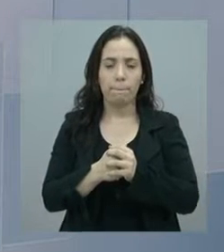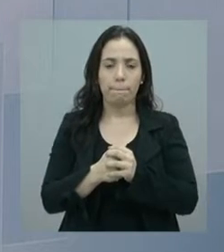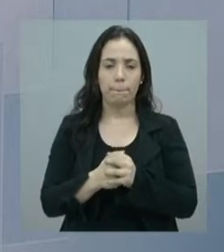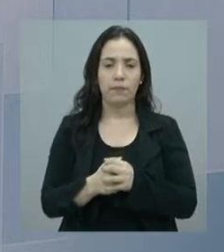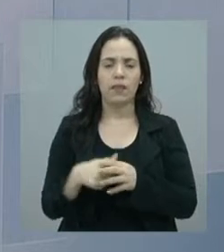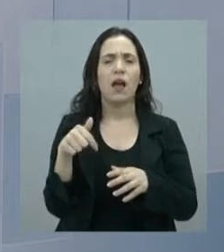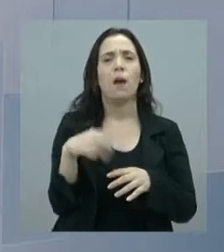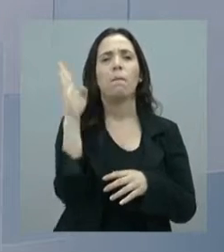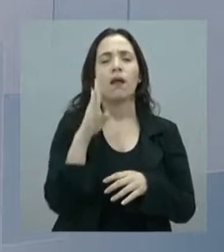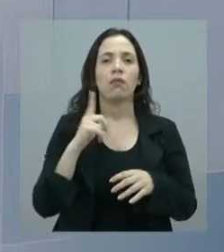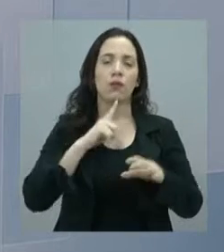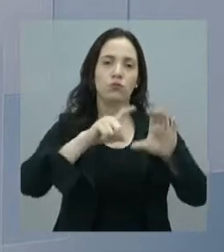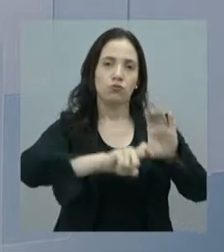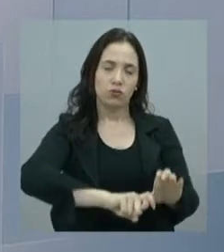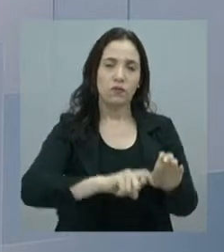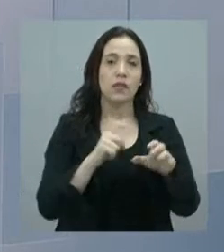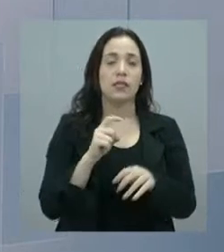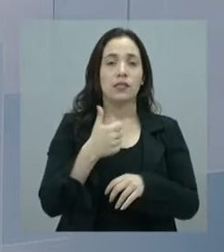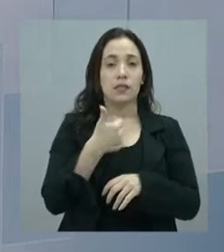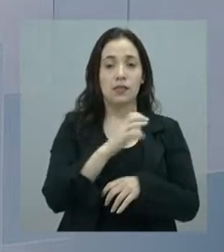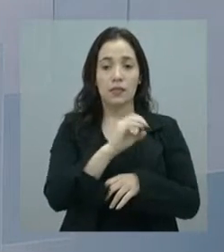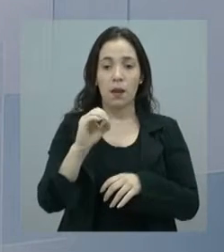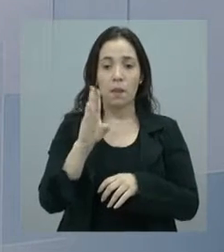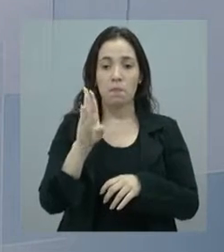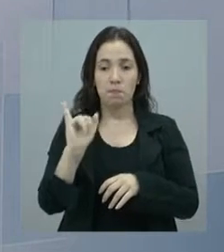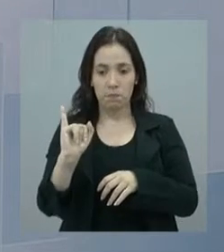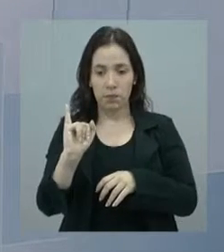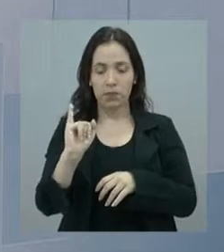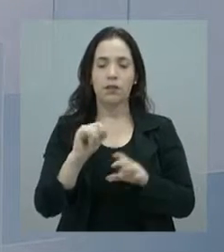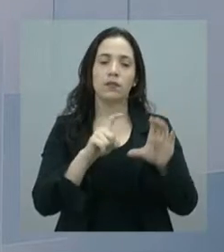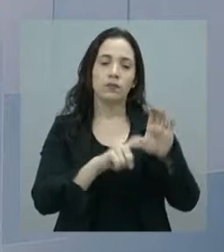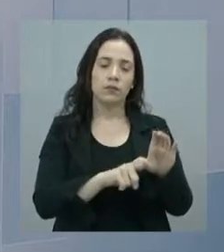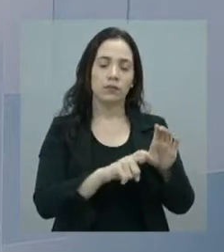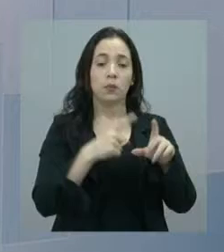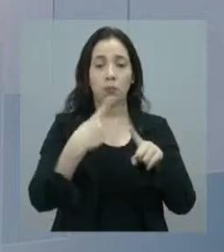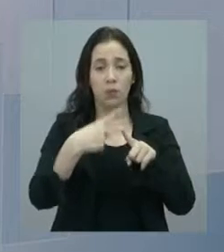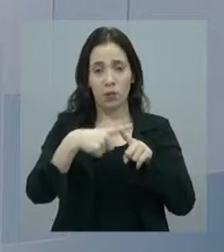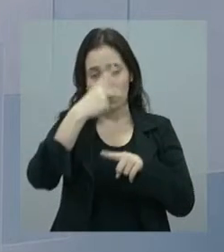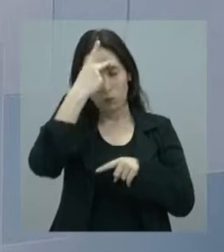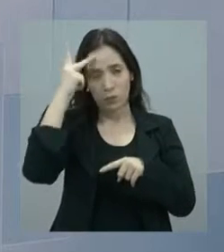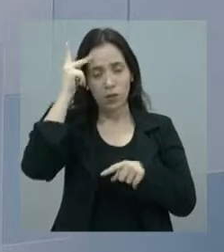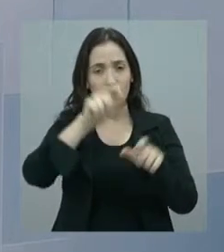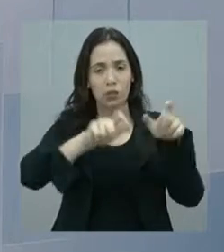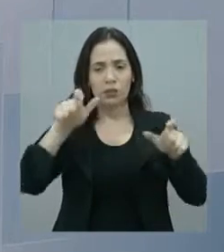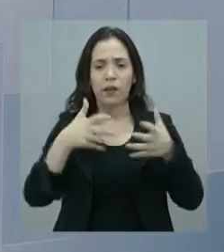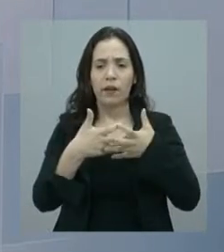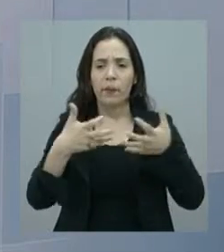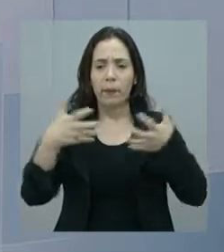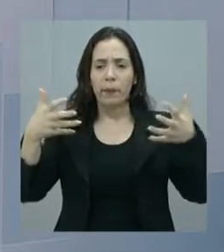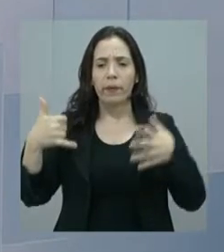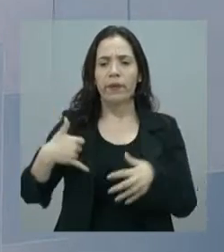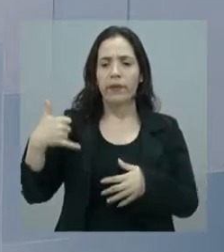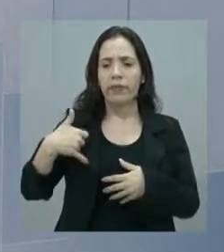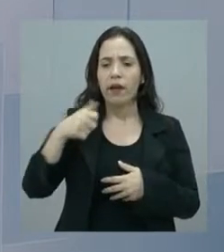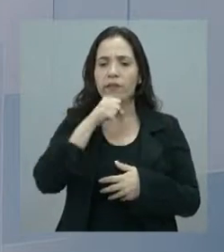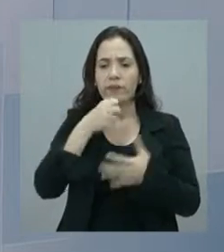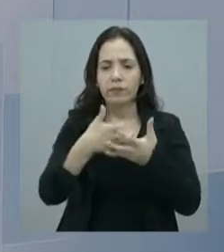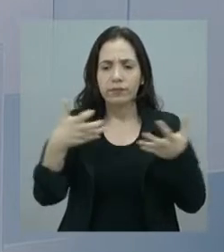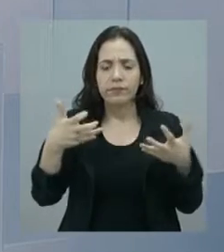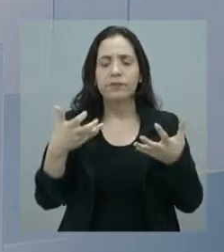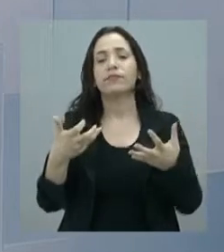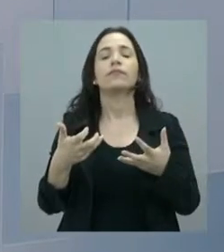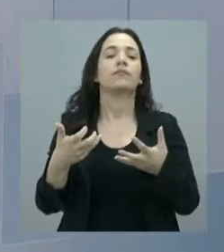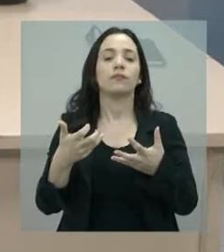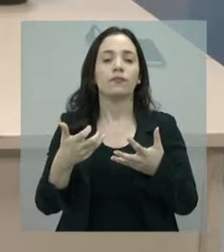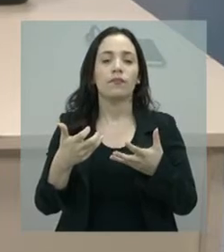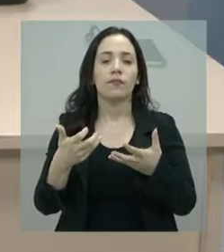pública do Brasil hoje? O Brasil é em torno de 100 bilhões, ele vem com esse valor estável, a população crescendo, a população envelhecendo, a complexidade do tratamento